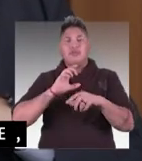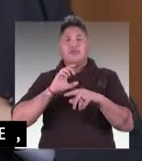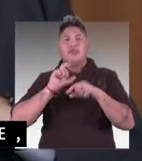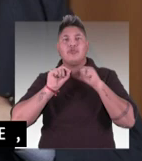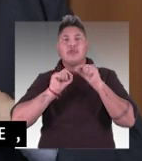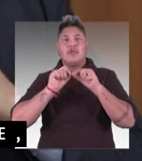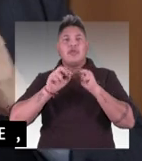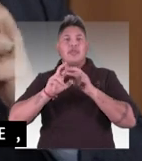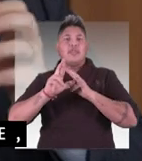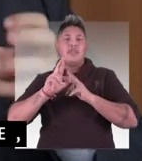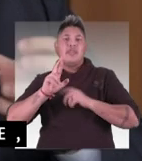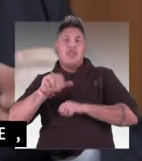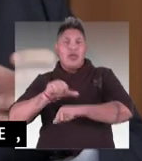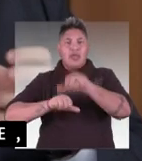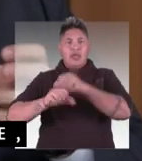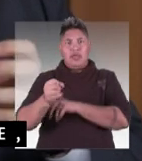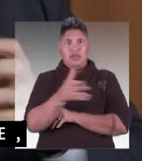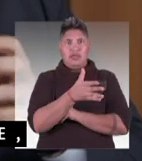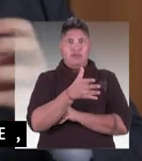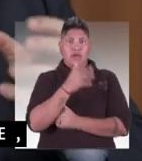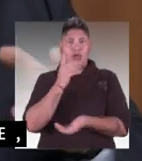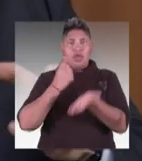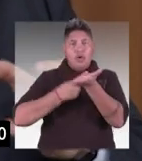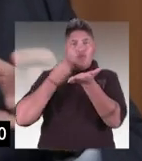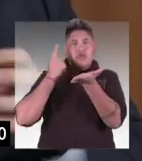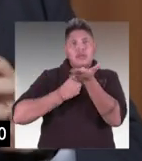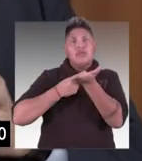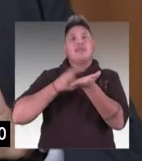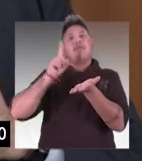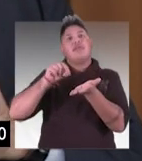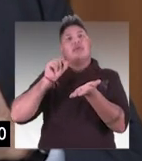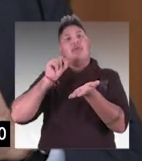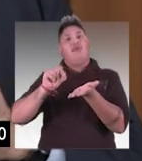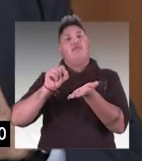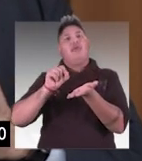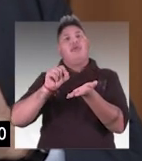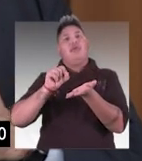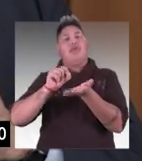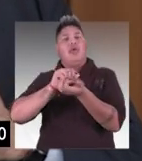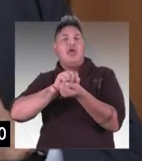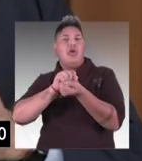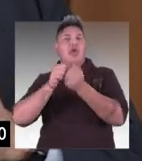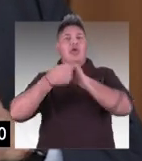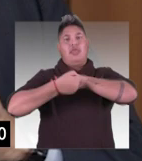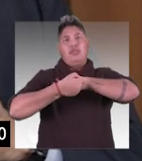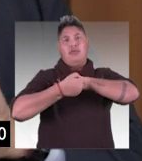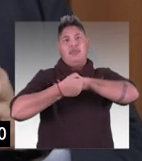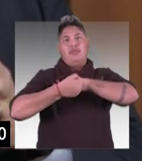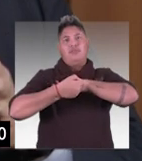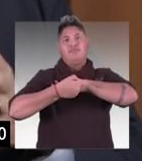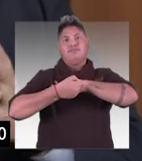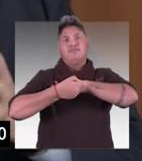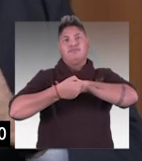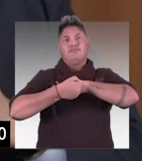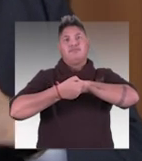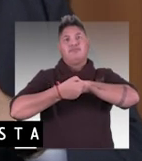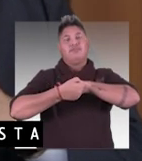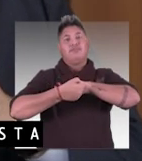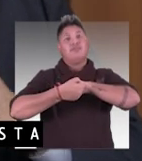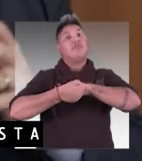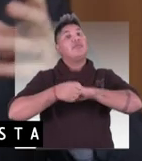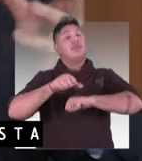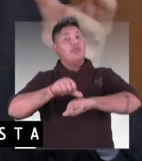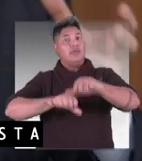da reforma, a convencionalidade, que é a adequação da